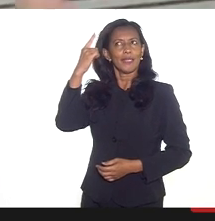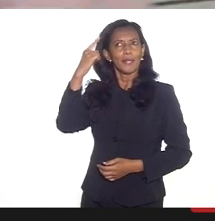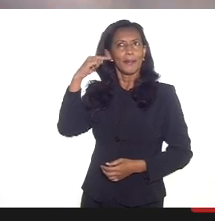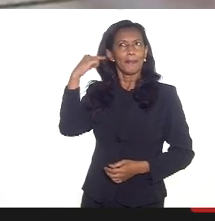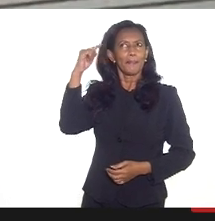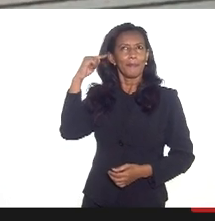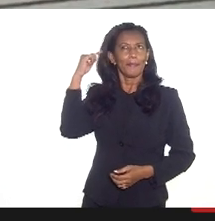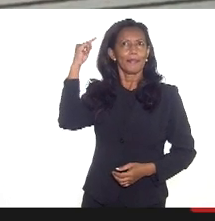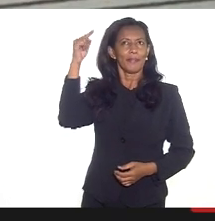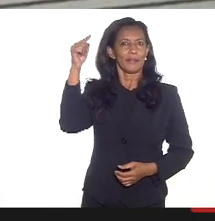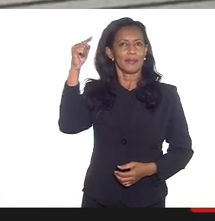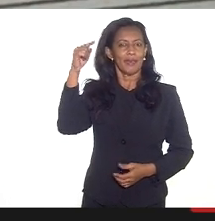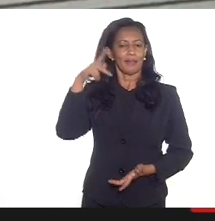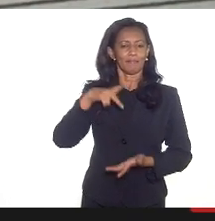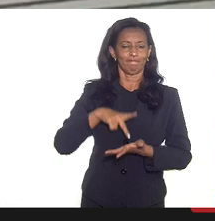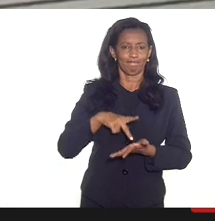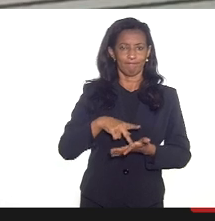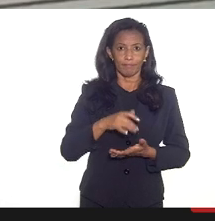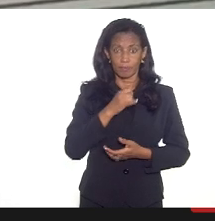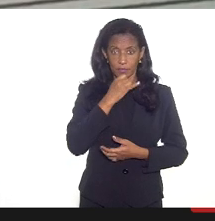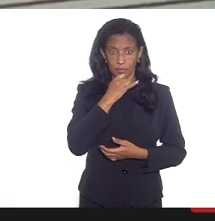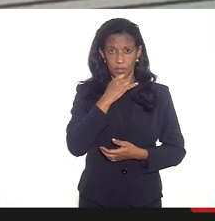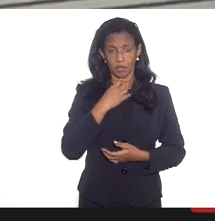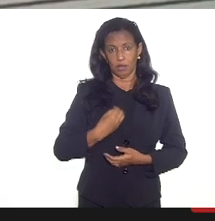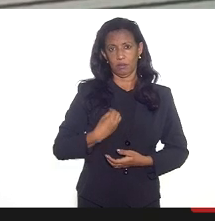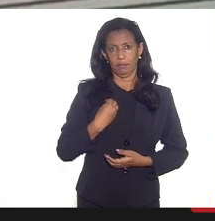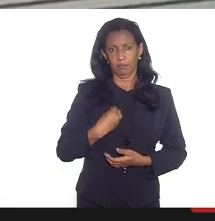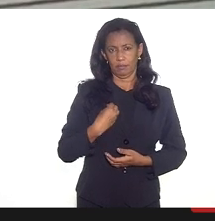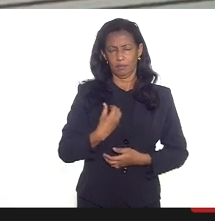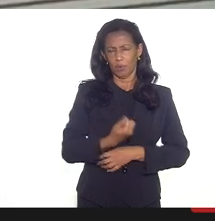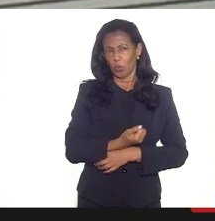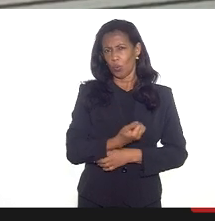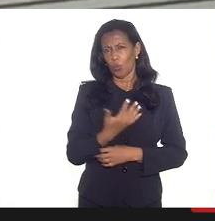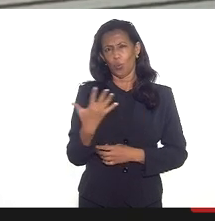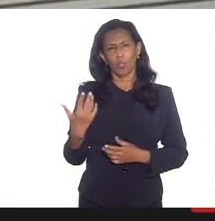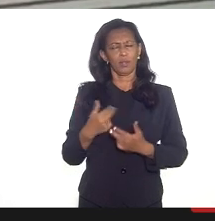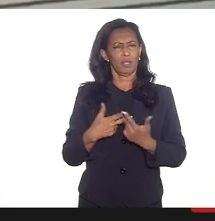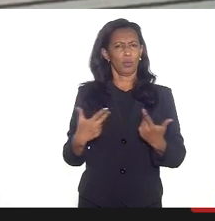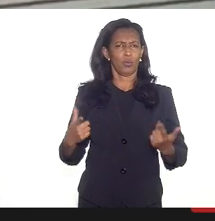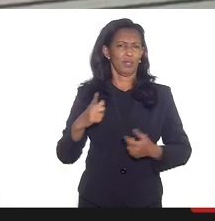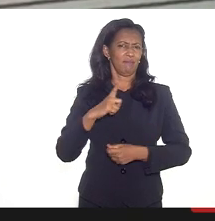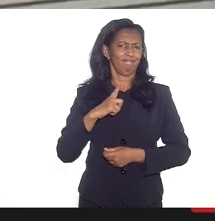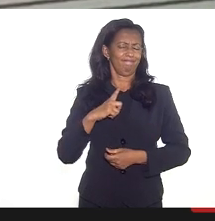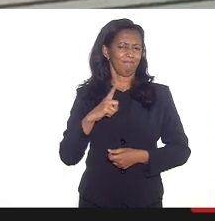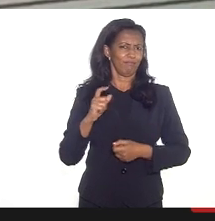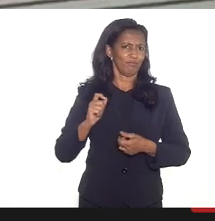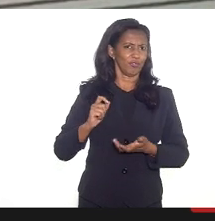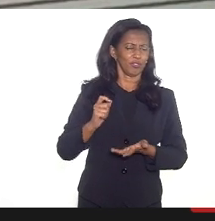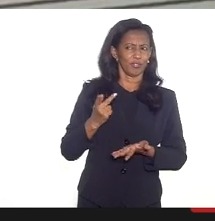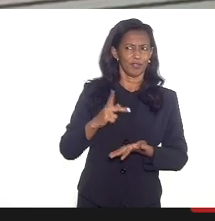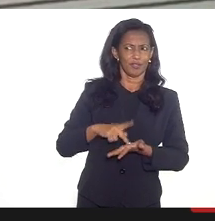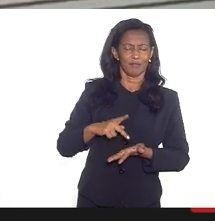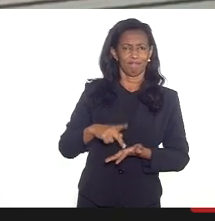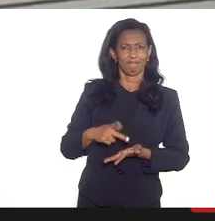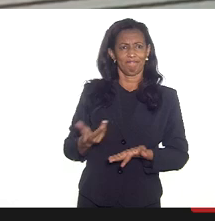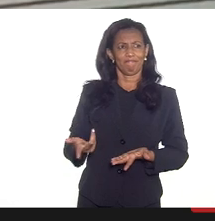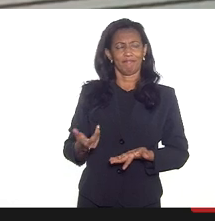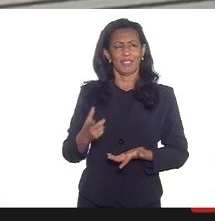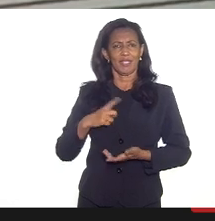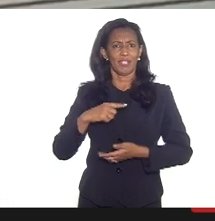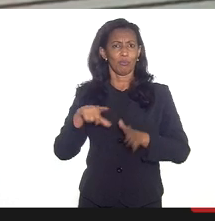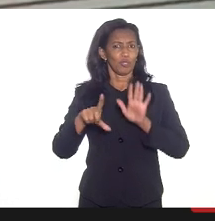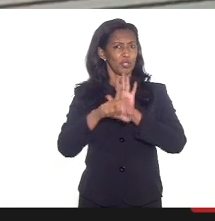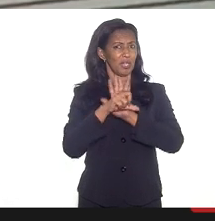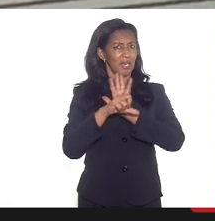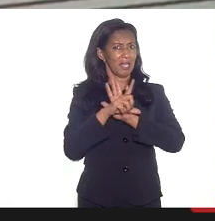repensar essa realidade triste que a gente vive, quanta coisa temos a fazer. Temos muitas leis, as leis não são ruins, o que a